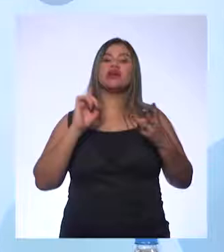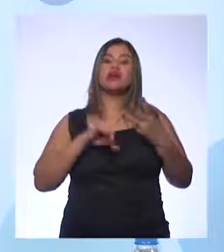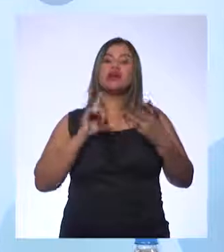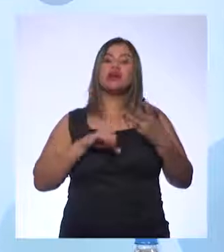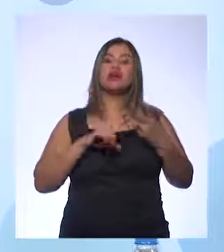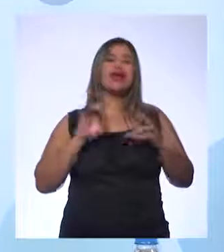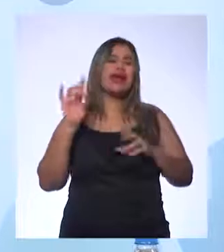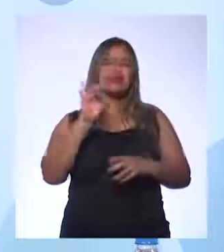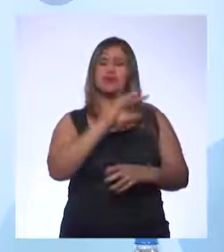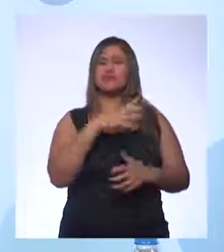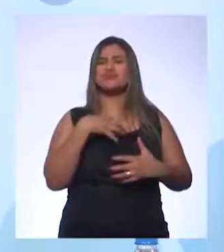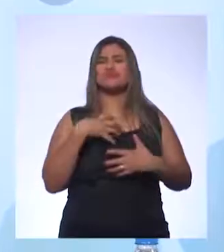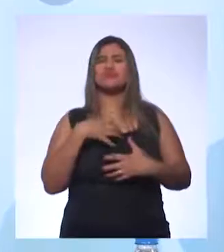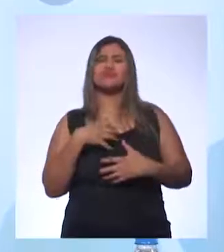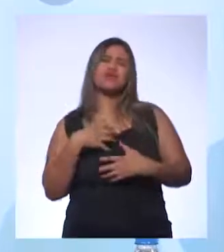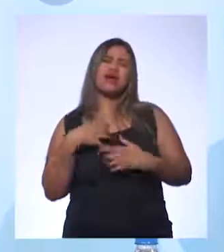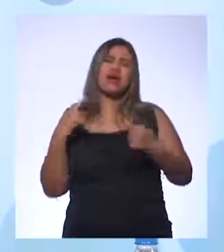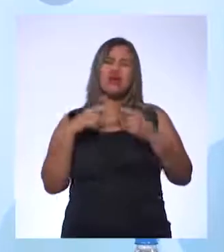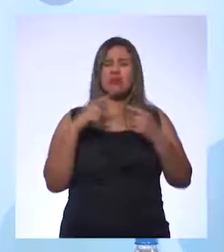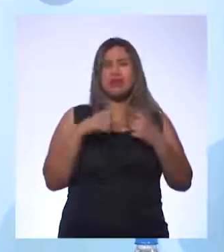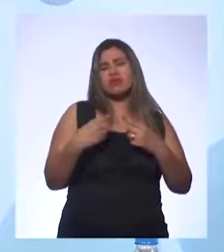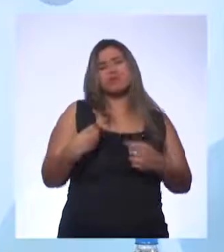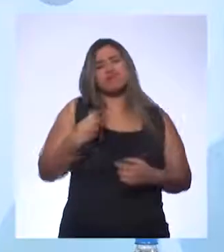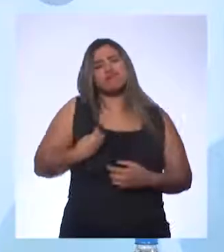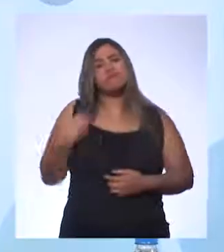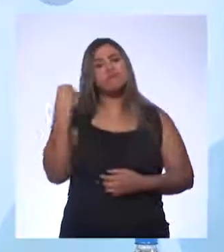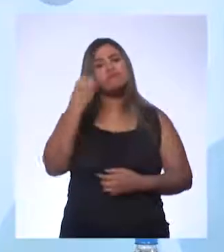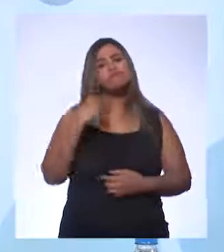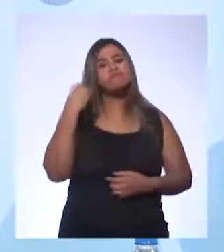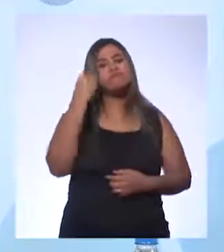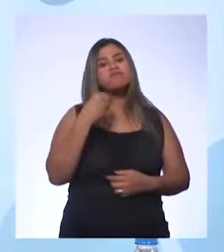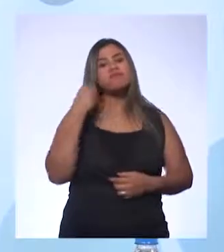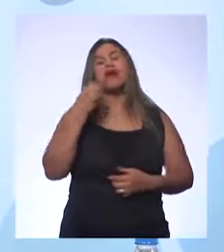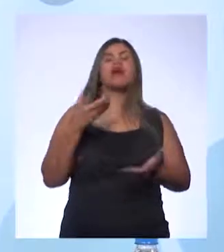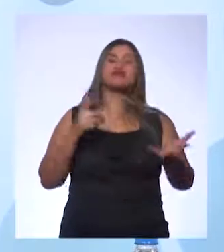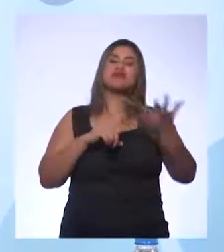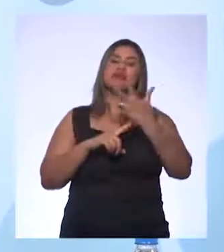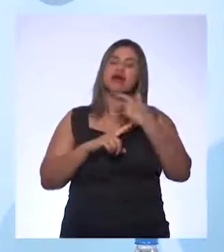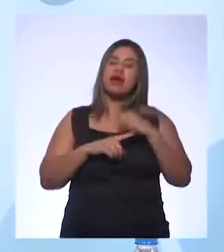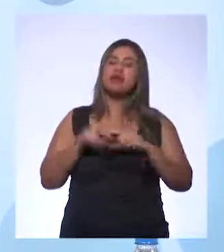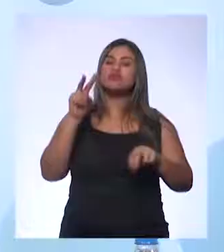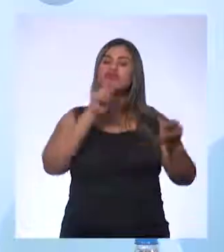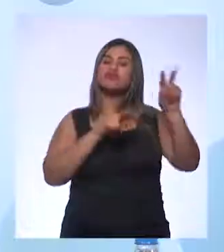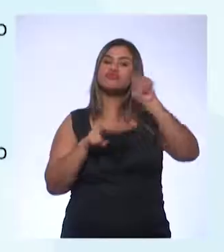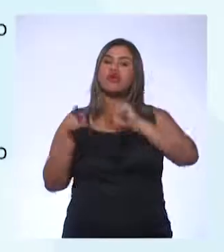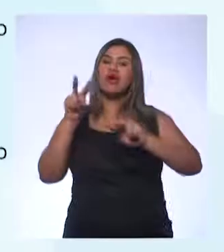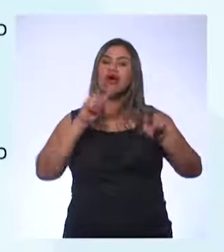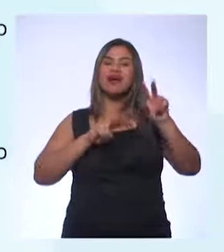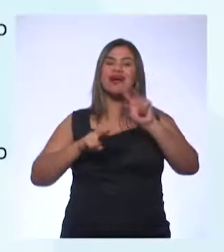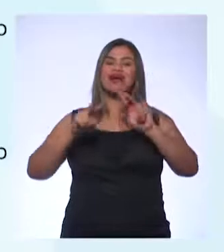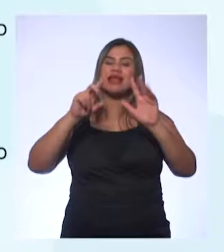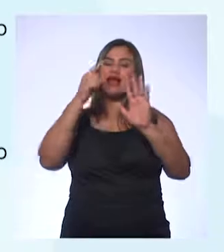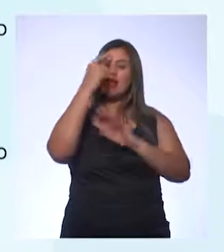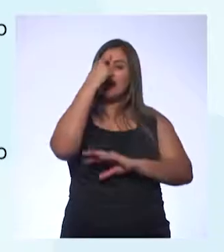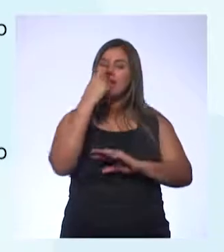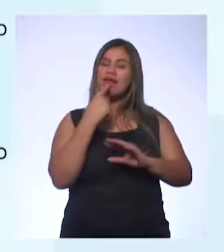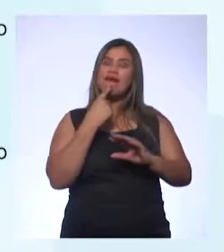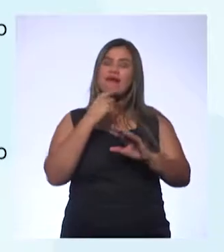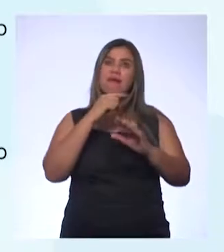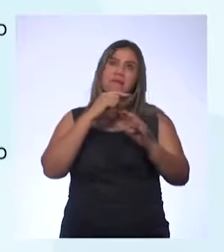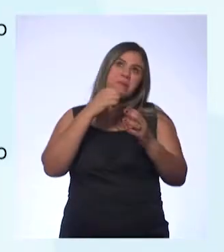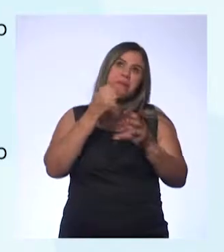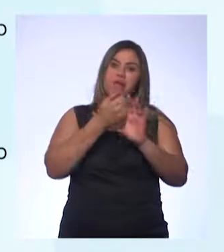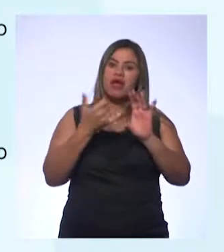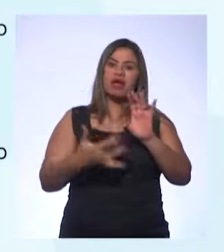escultura. Cada um tem um jeitinho de acordo com a sua vivência. Então, em geral, na arte, os estilos visuais indicam características formais que